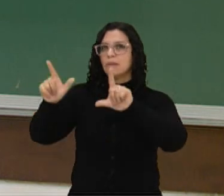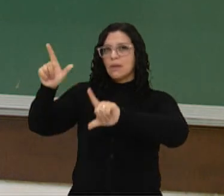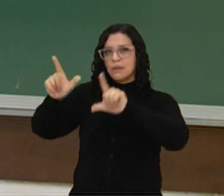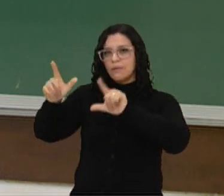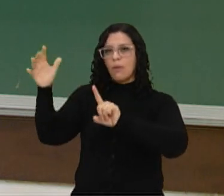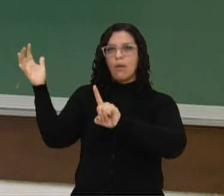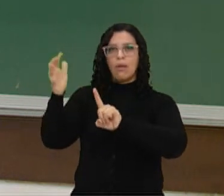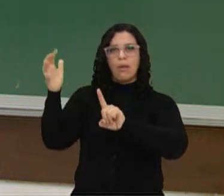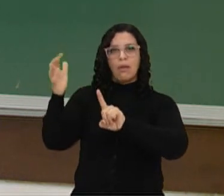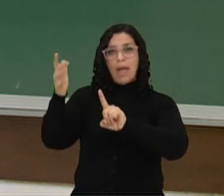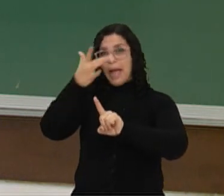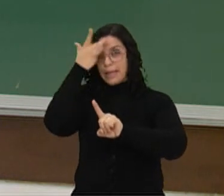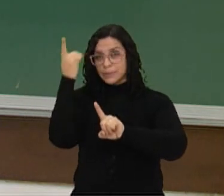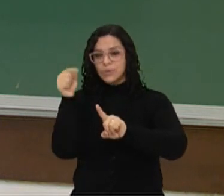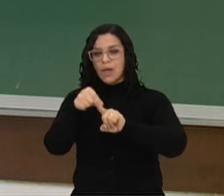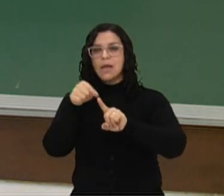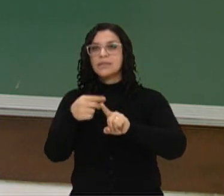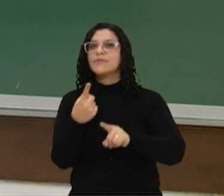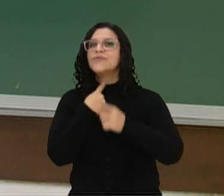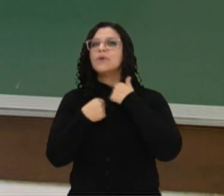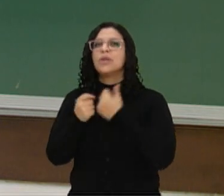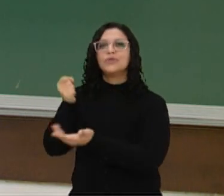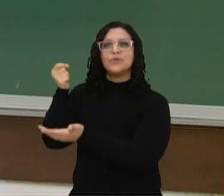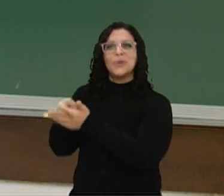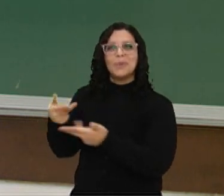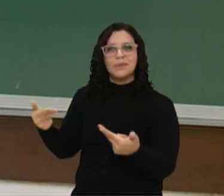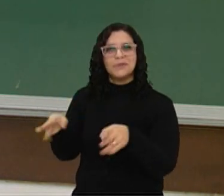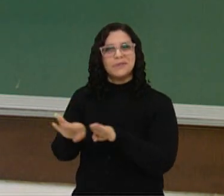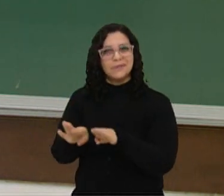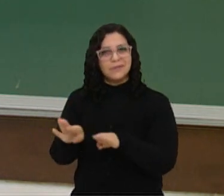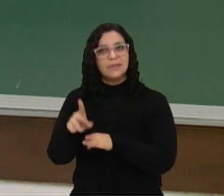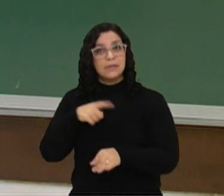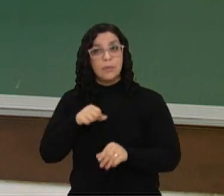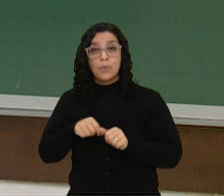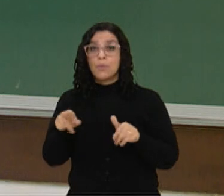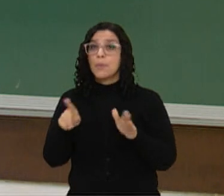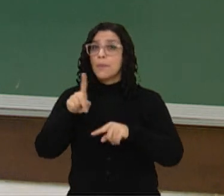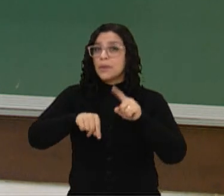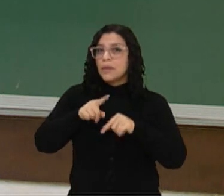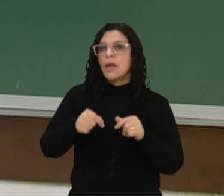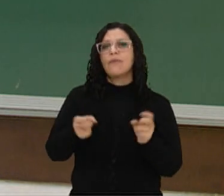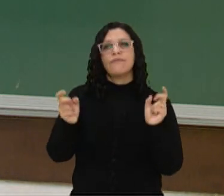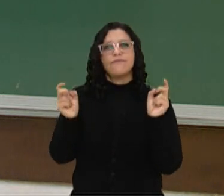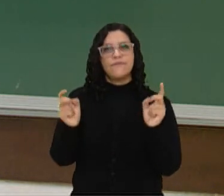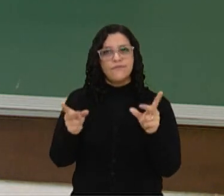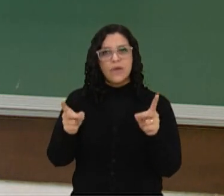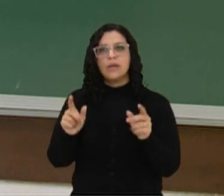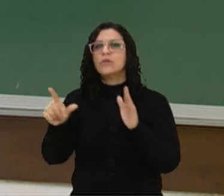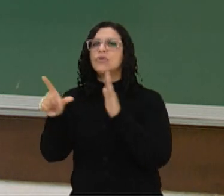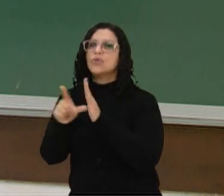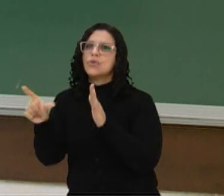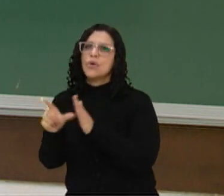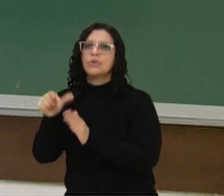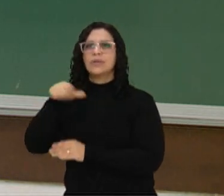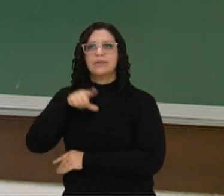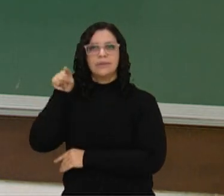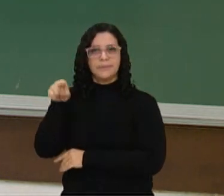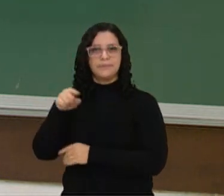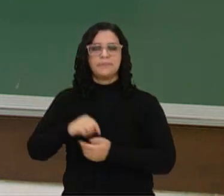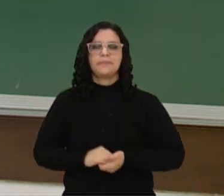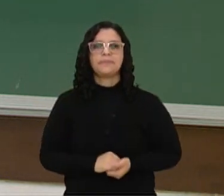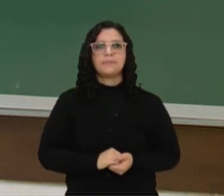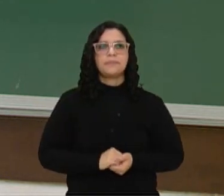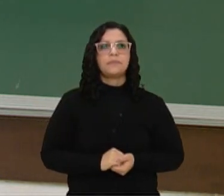televisão nessa questão do consumo, da compra, das mercadorias que vão ser compradas e vendidas ali no